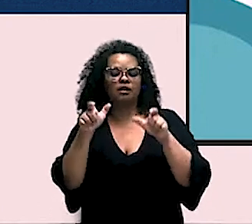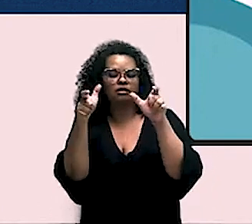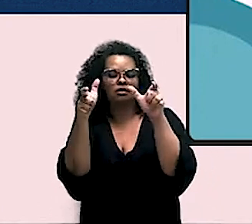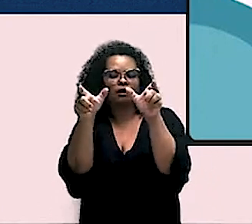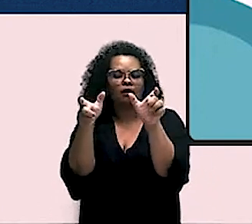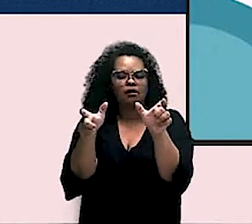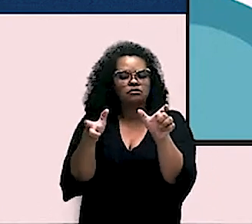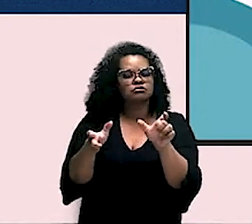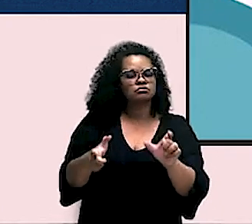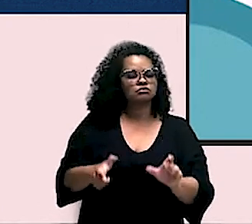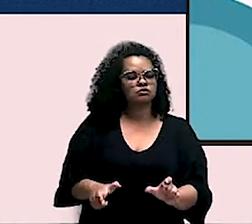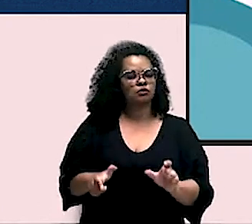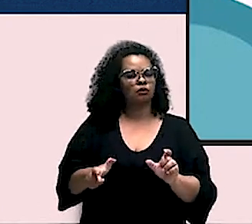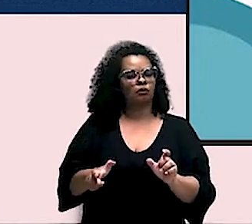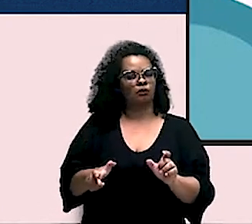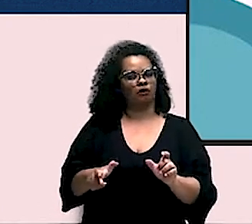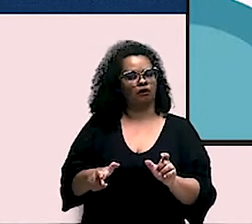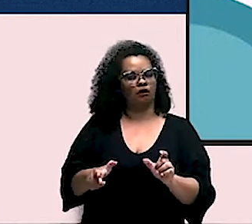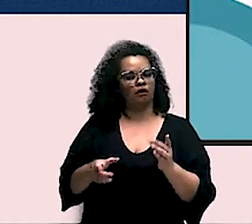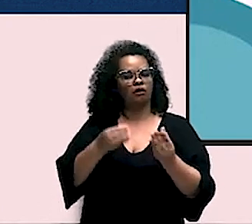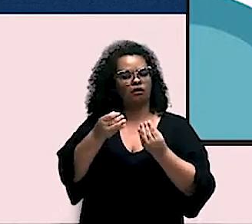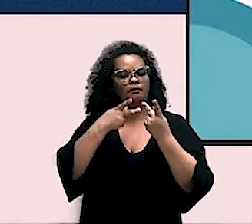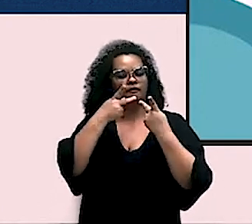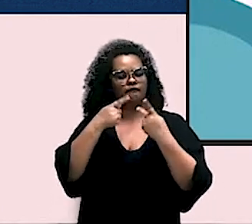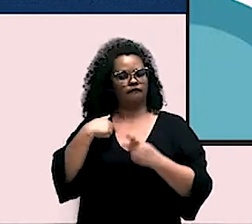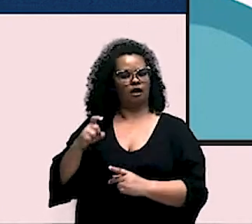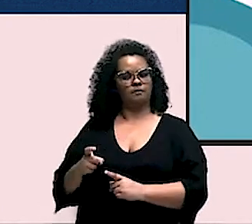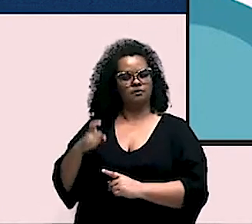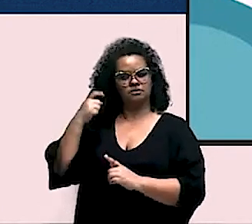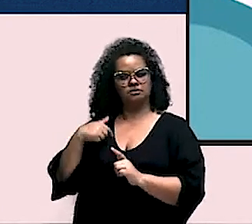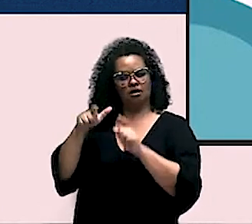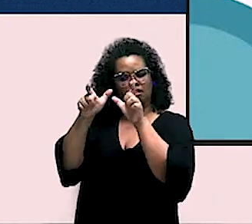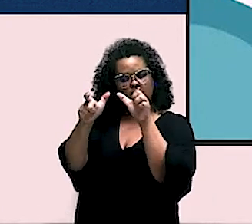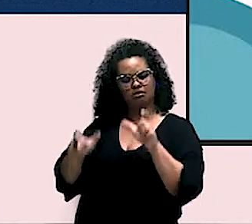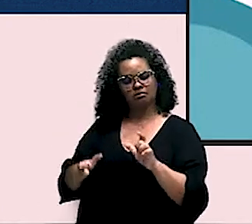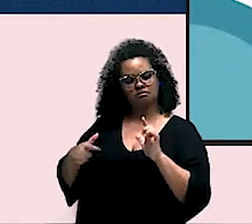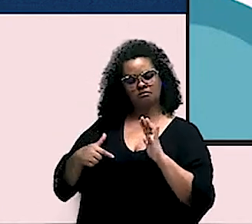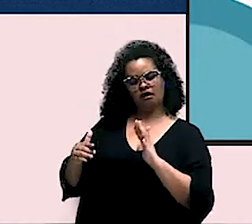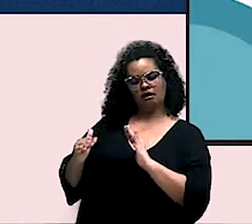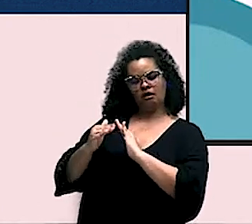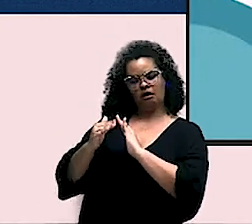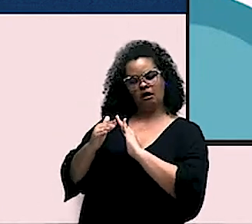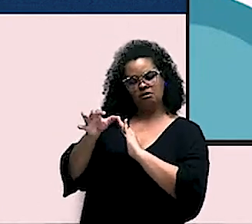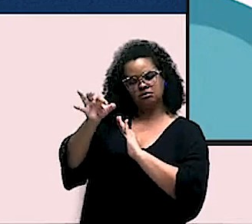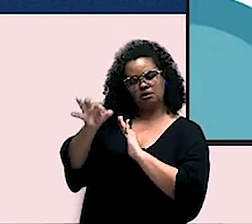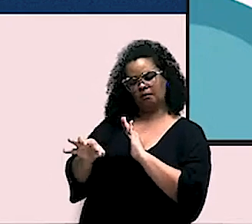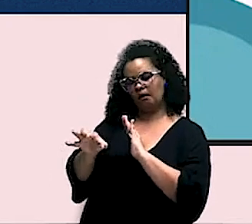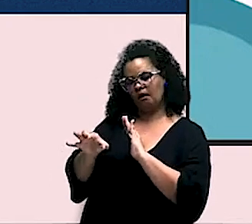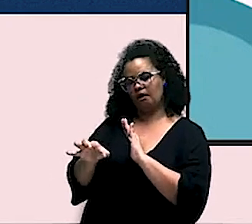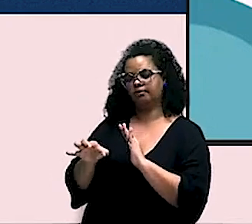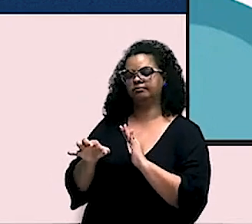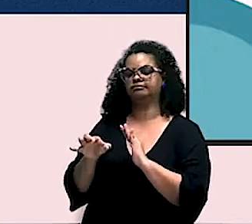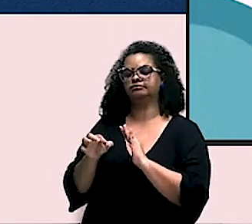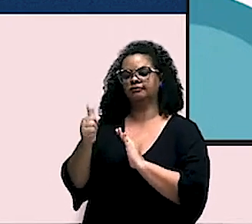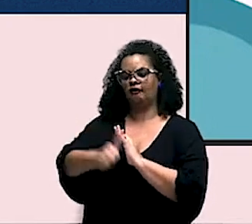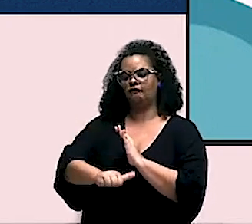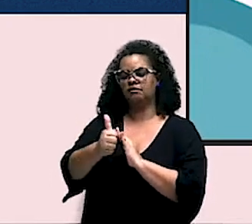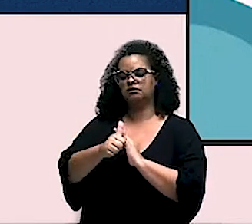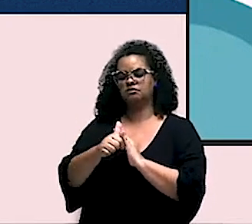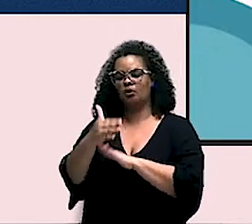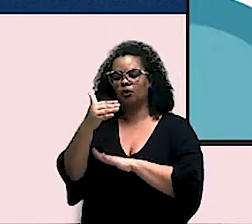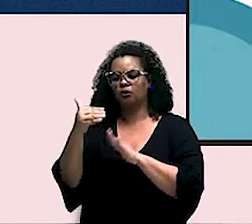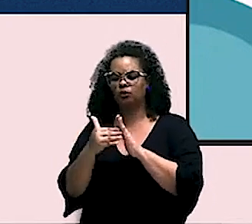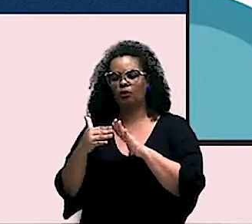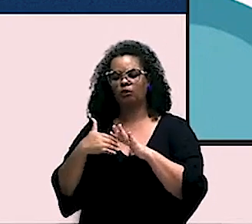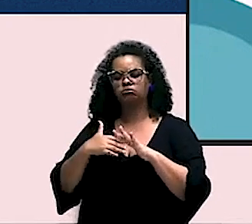eu comentei com vocês, né, focamos por meio de inspeções físicas realizadas pelas equipes de auditoria, toda a parte da